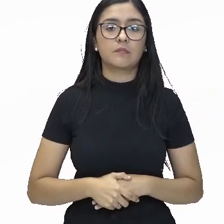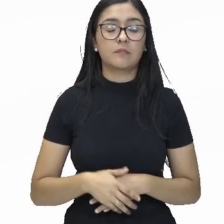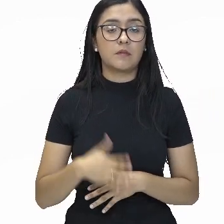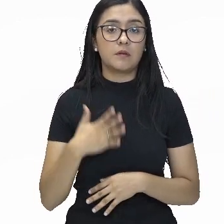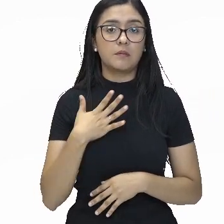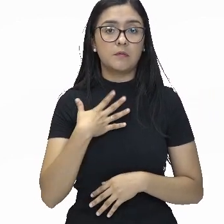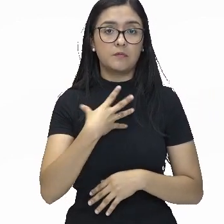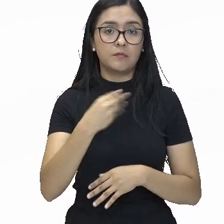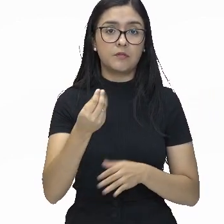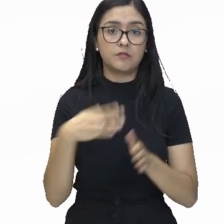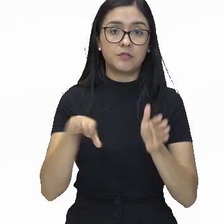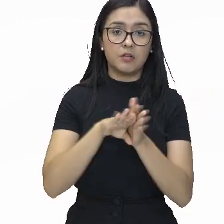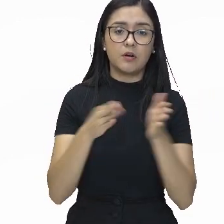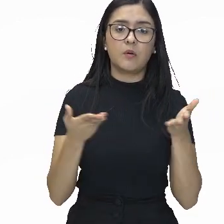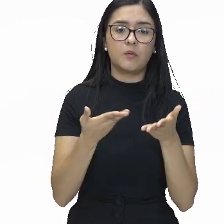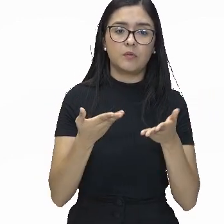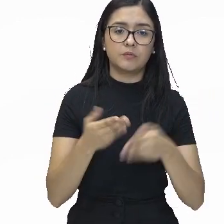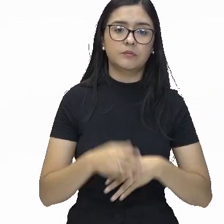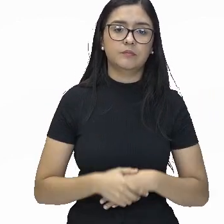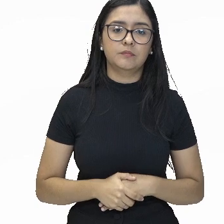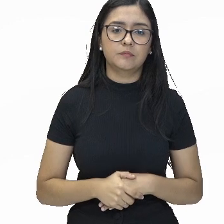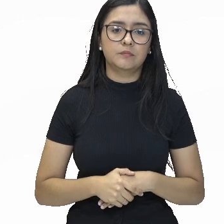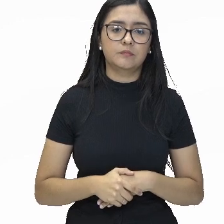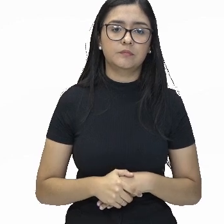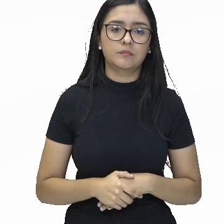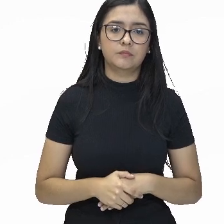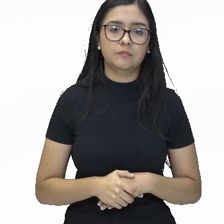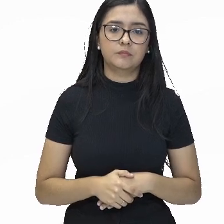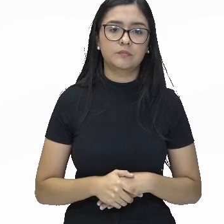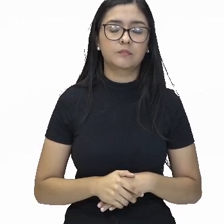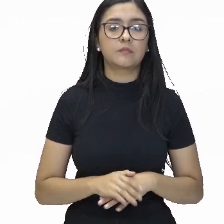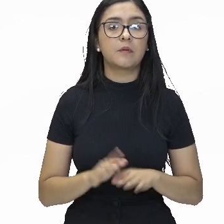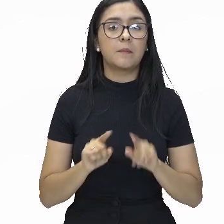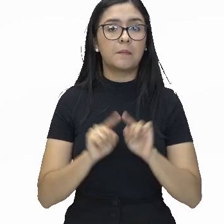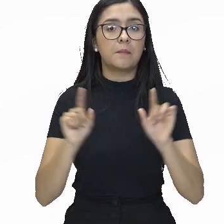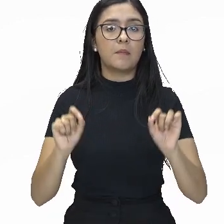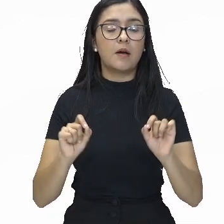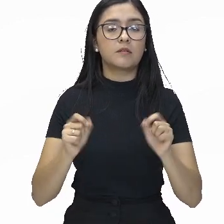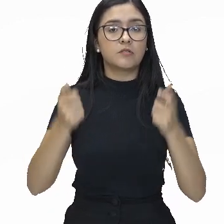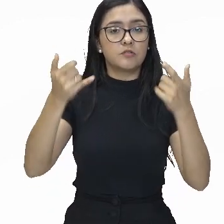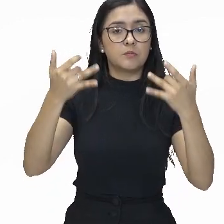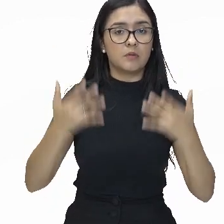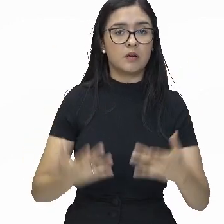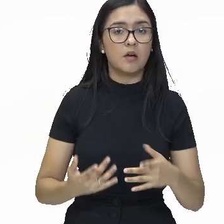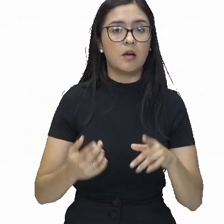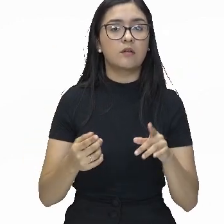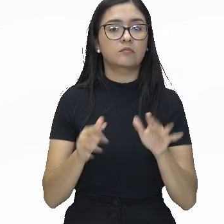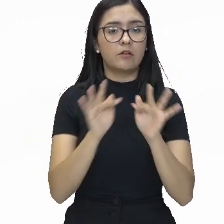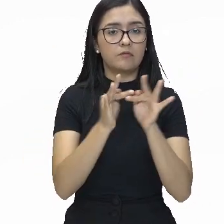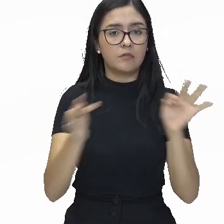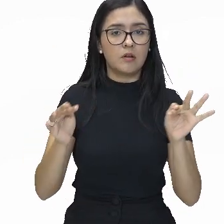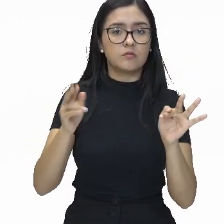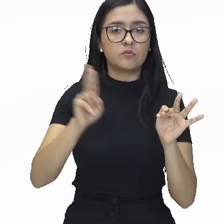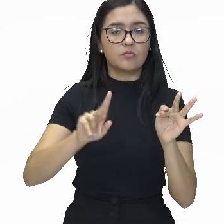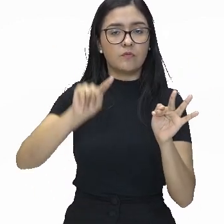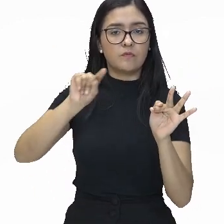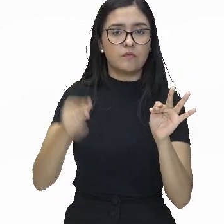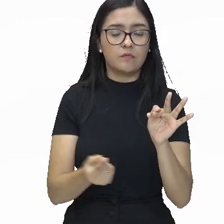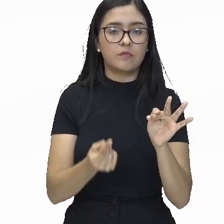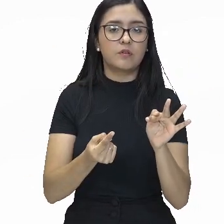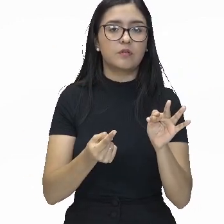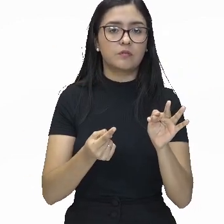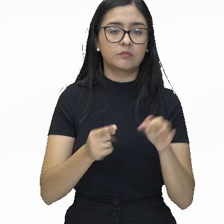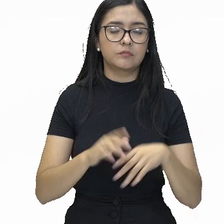hoje. Mas ele só quis dizer, né, entre vírgula, explicar mais um pouquinho para quem ele está falando, que ele mora em